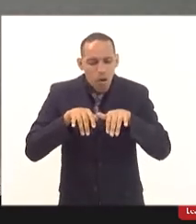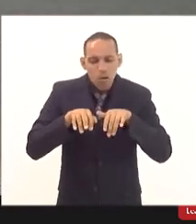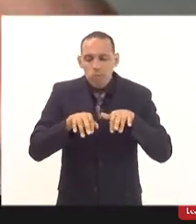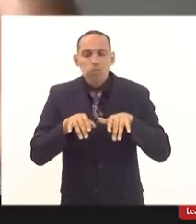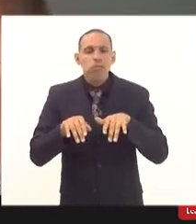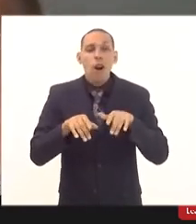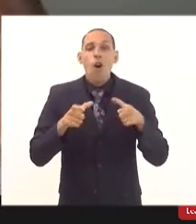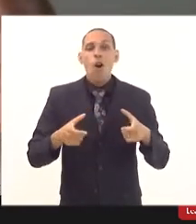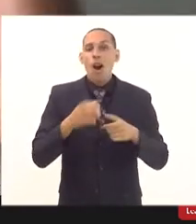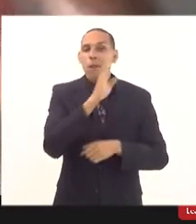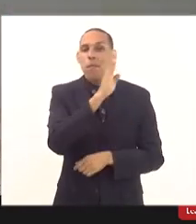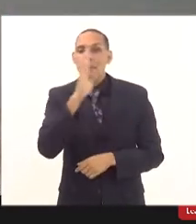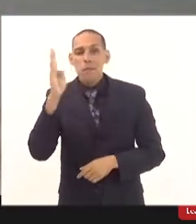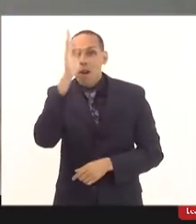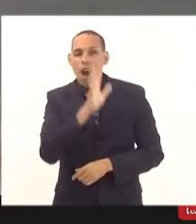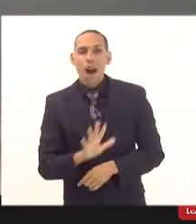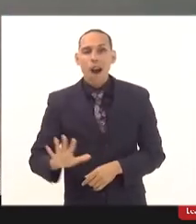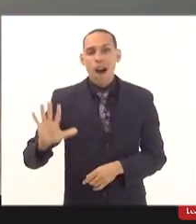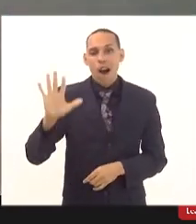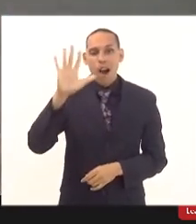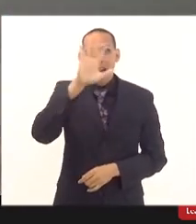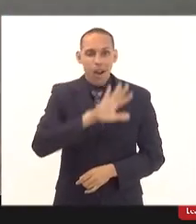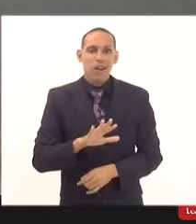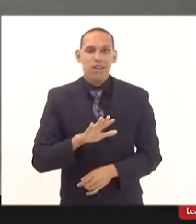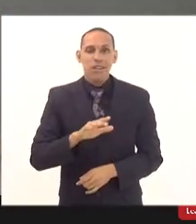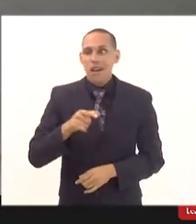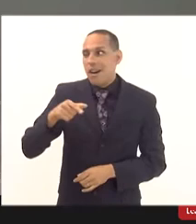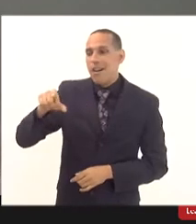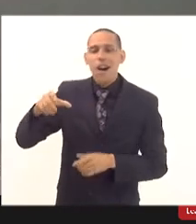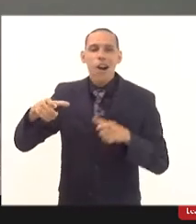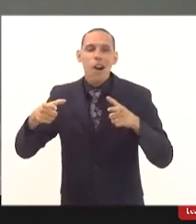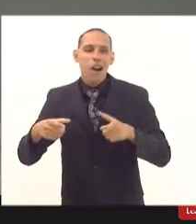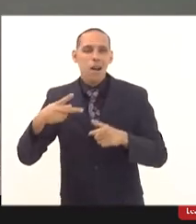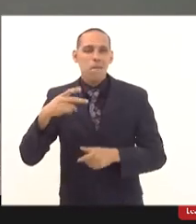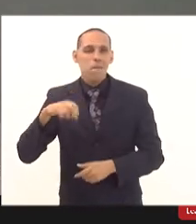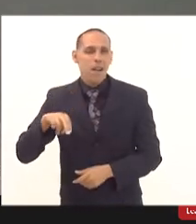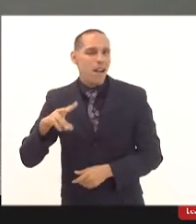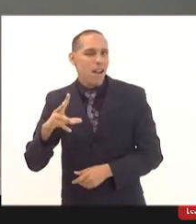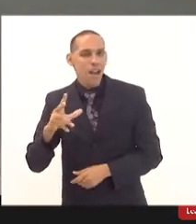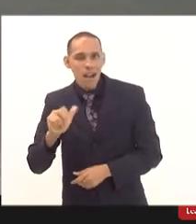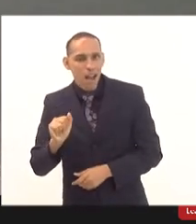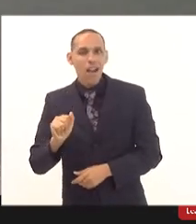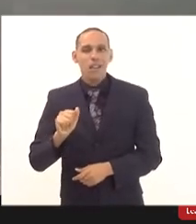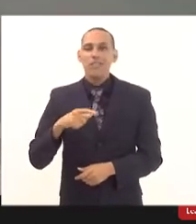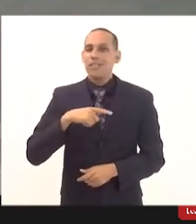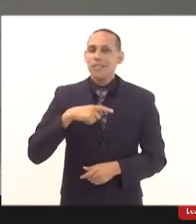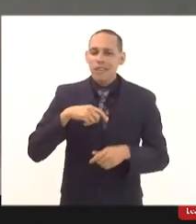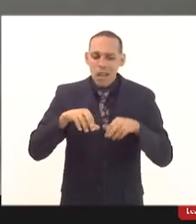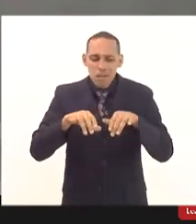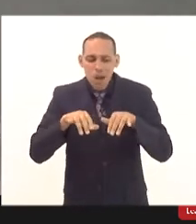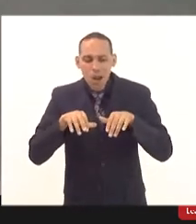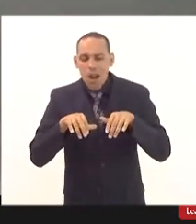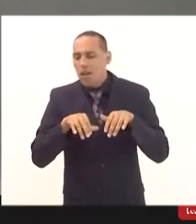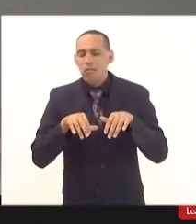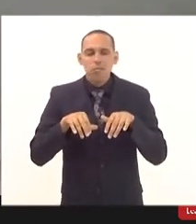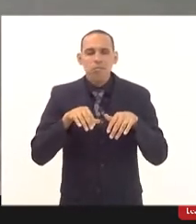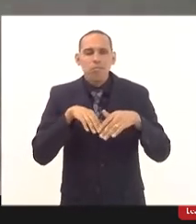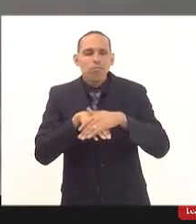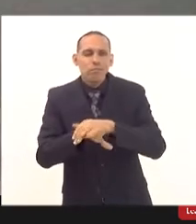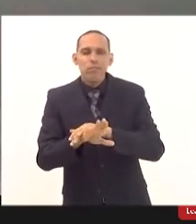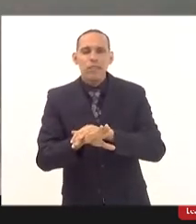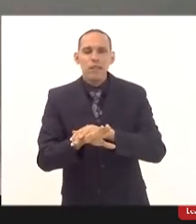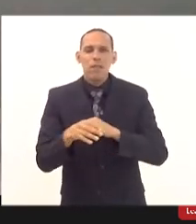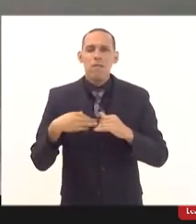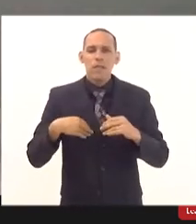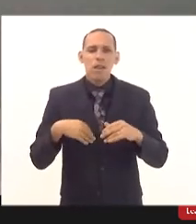pelo para a Penha onde tinha um artigo morto e assim eu ouvi muitas pessoas que